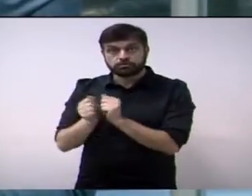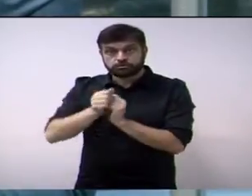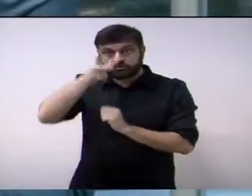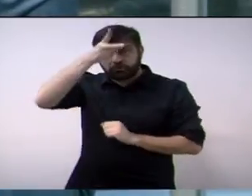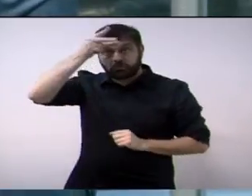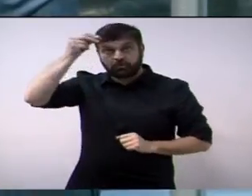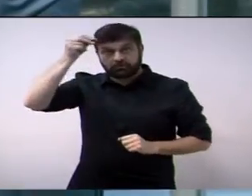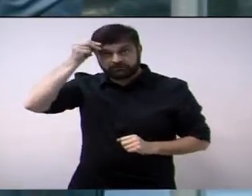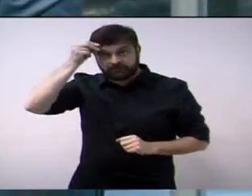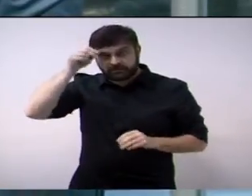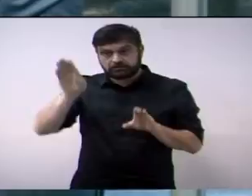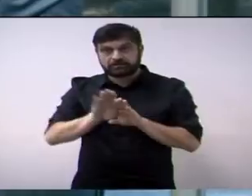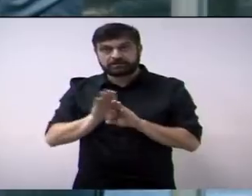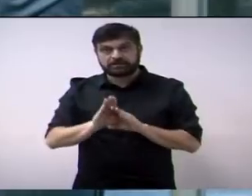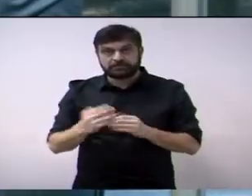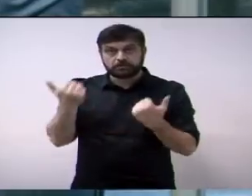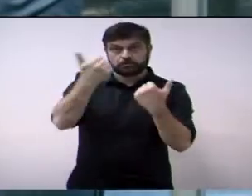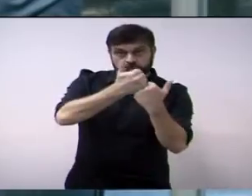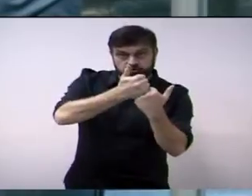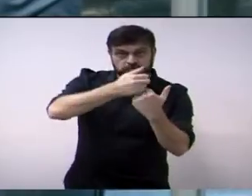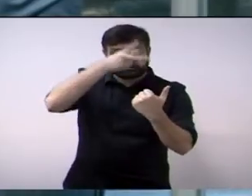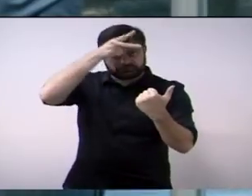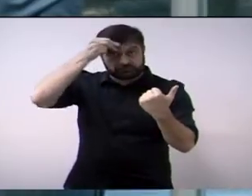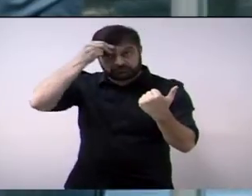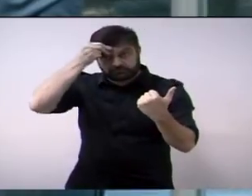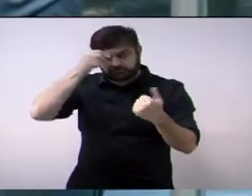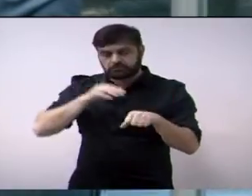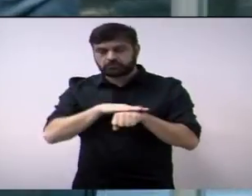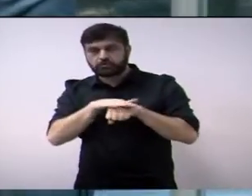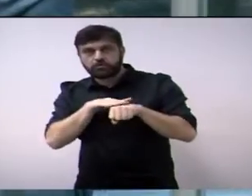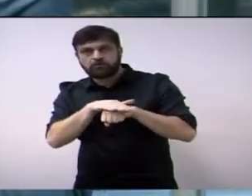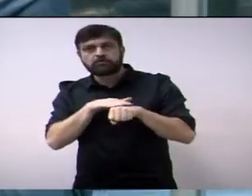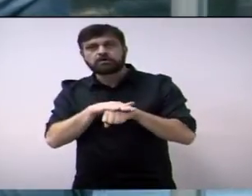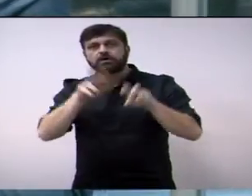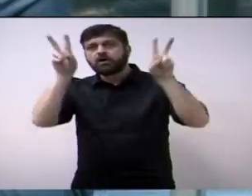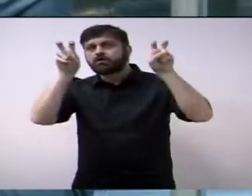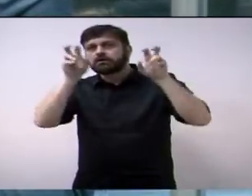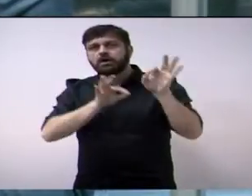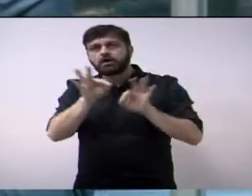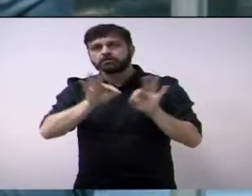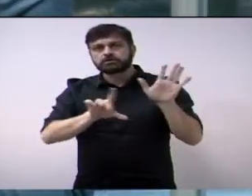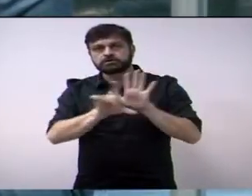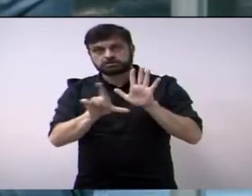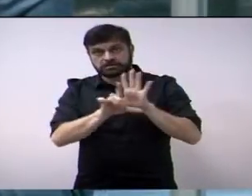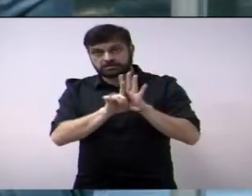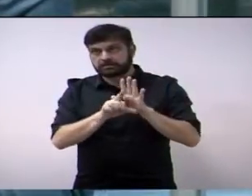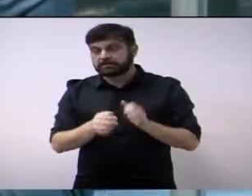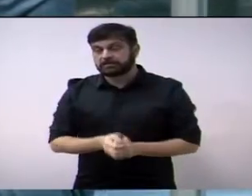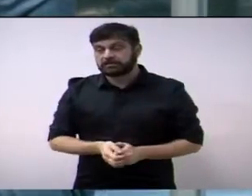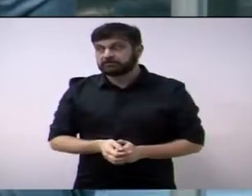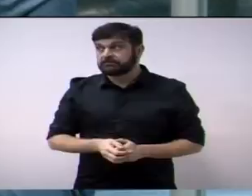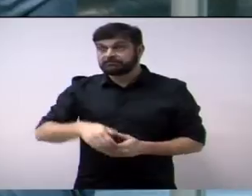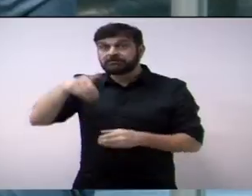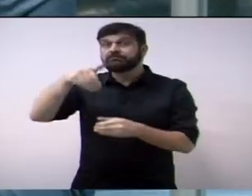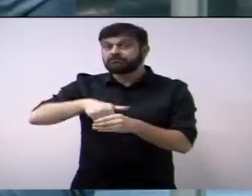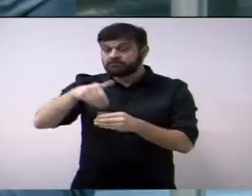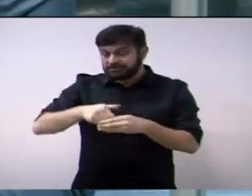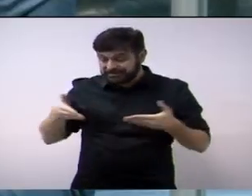e o vice-prefeito Sandro Caprino para discutir acerca do projeto de lei de reorganização que será votado